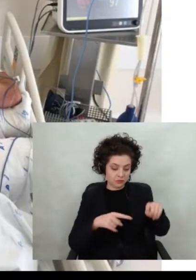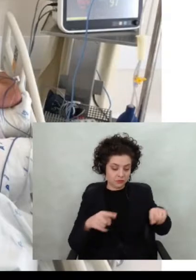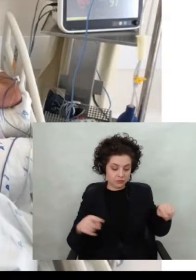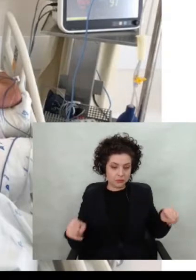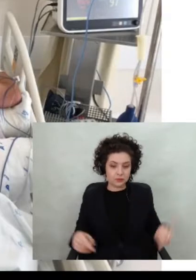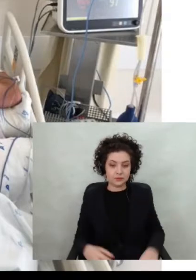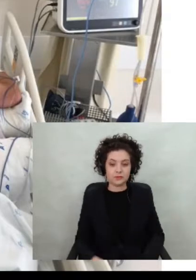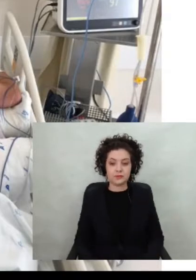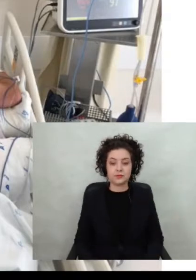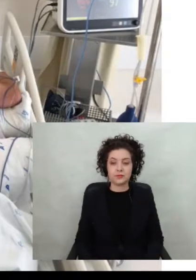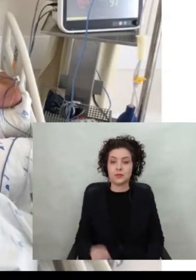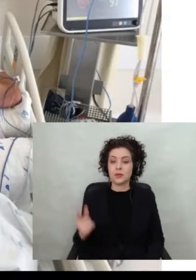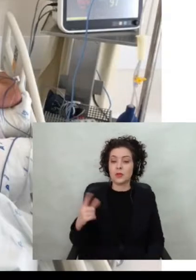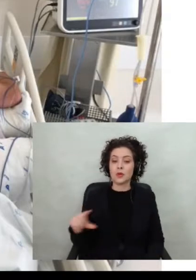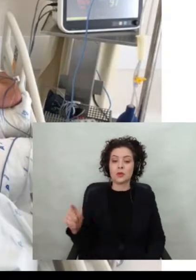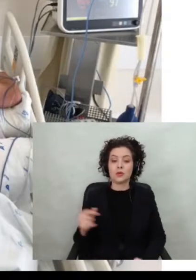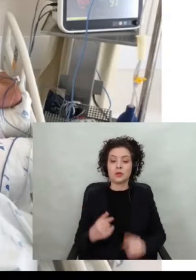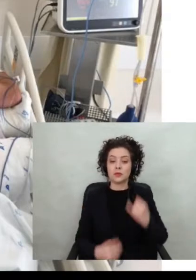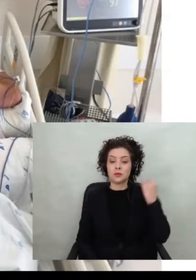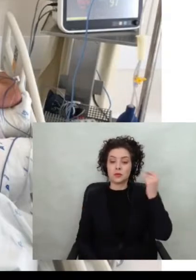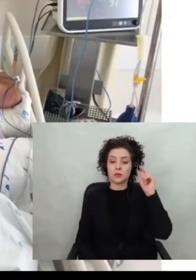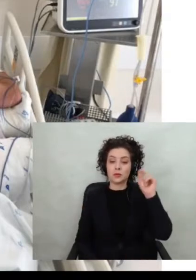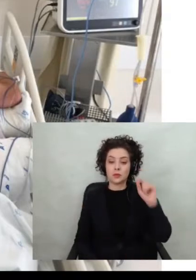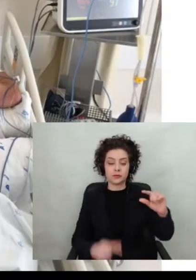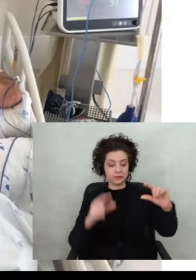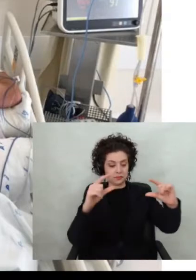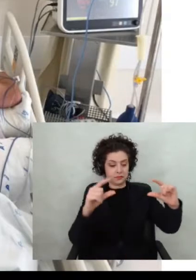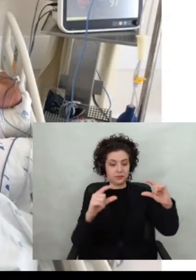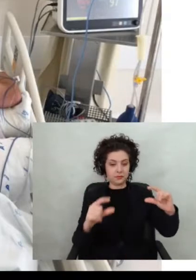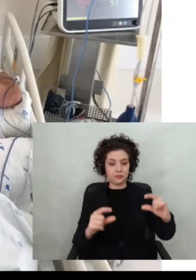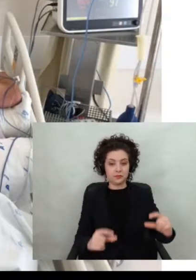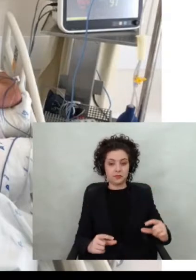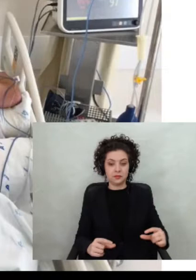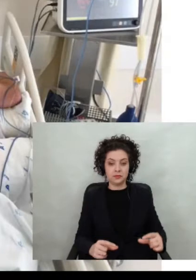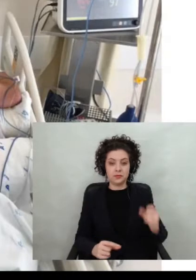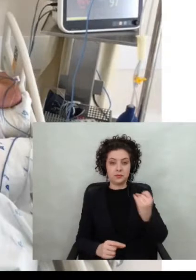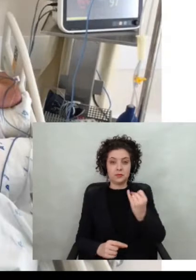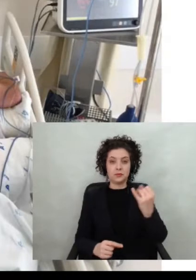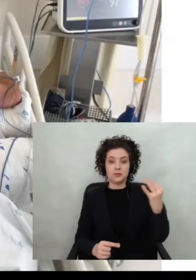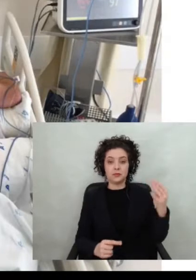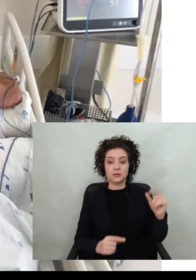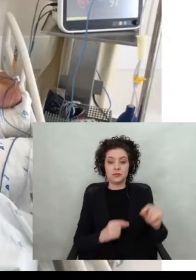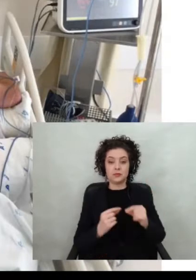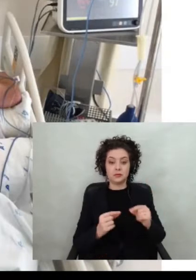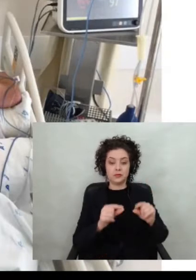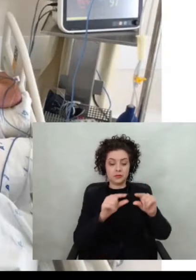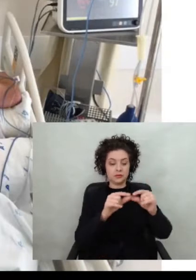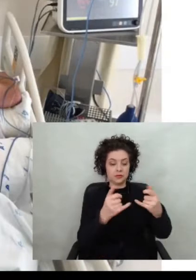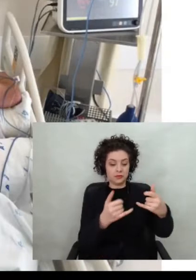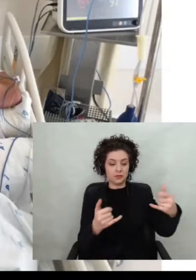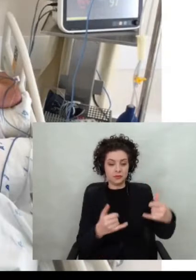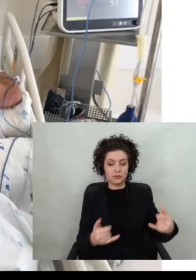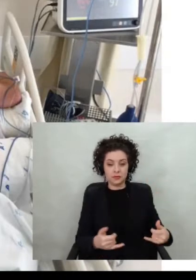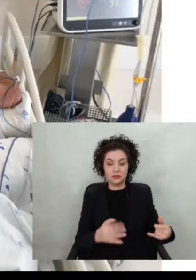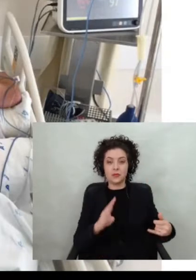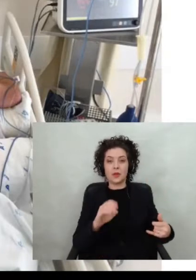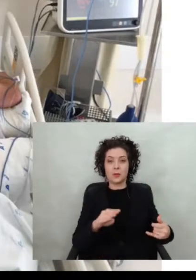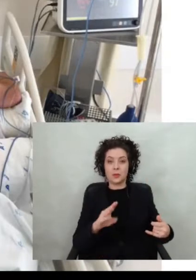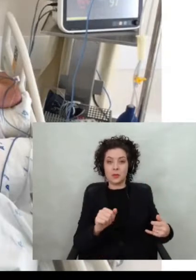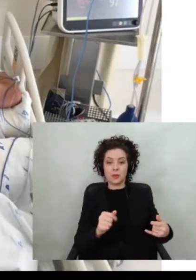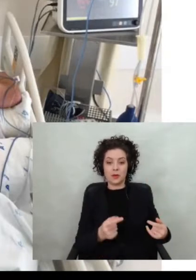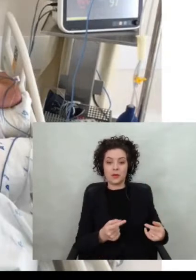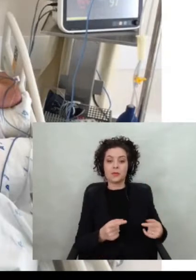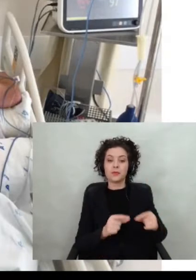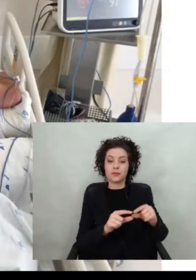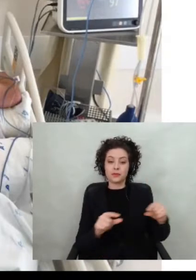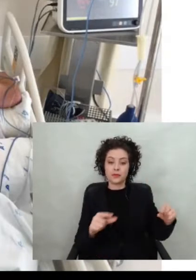que é a gravidade desses doentes representada pelo número de bombas de infusão que o paciente recebe, né? E nós temos recordes aí